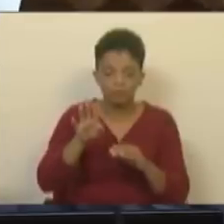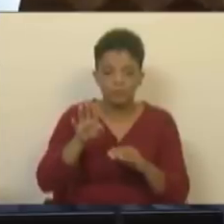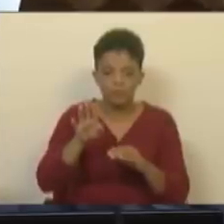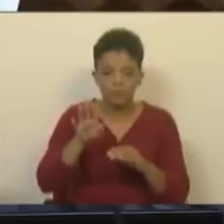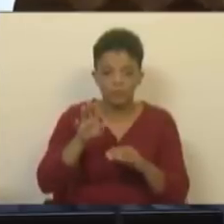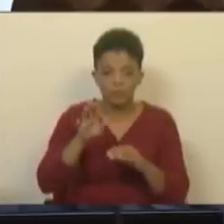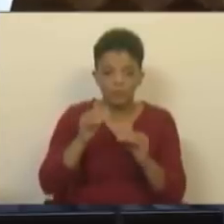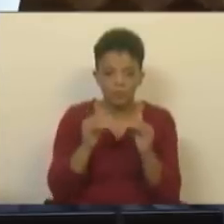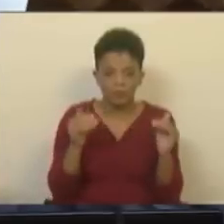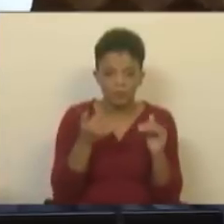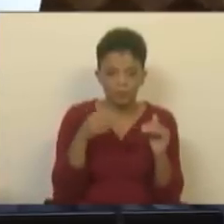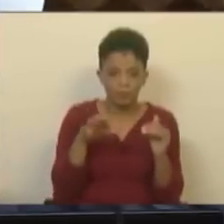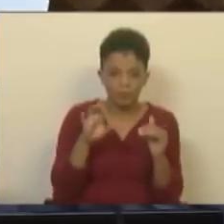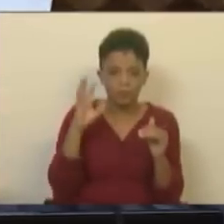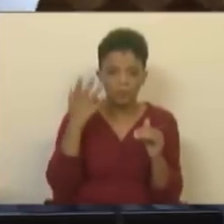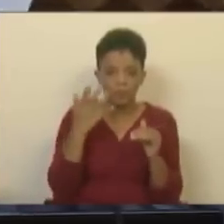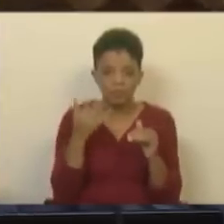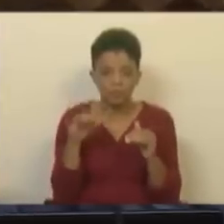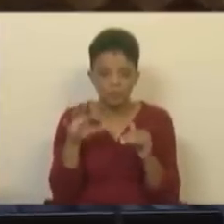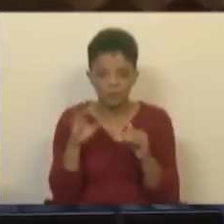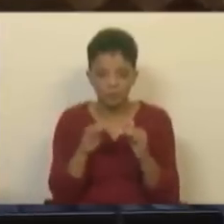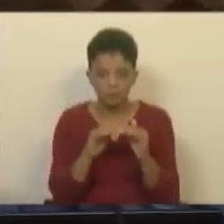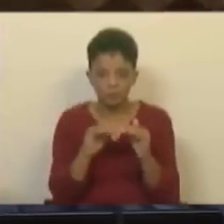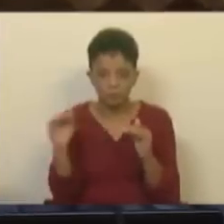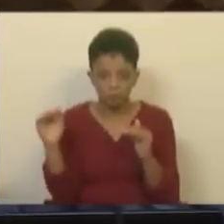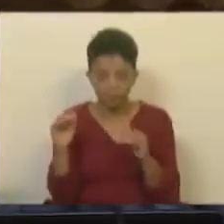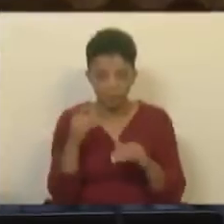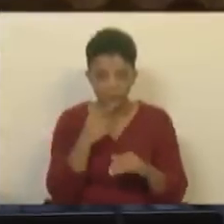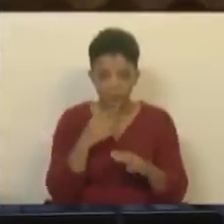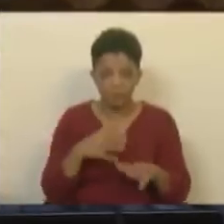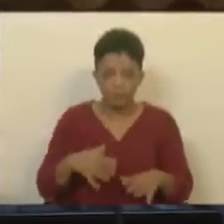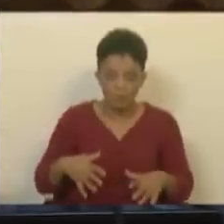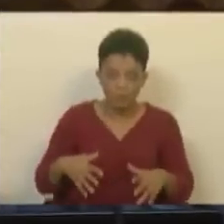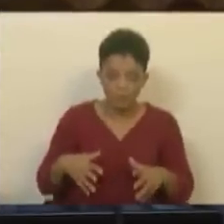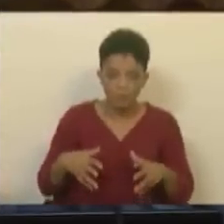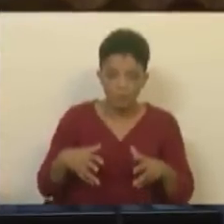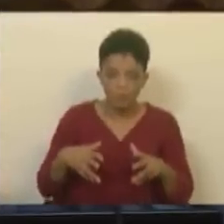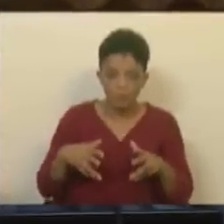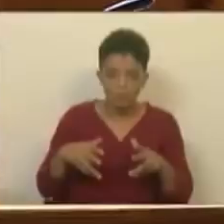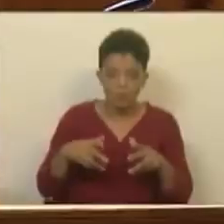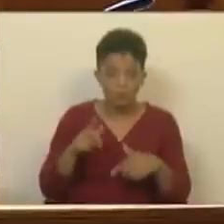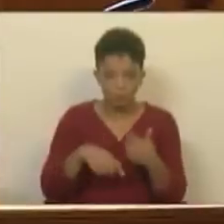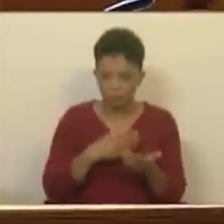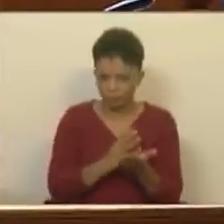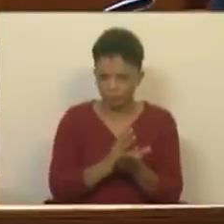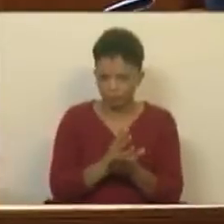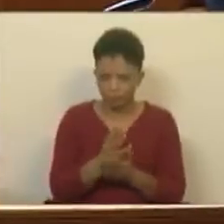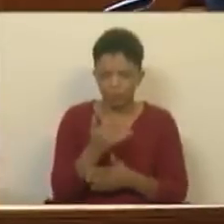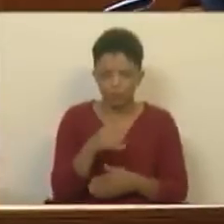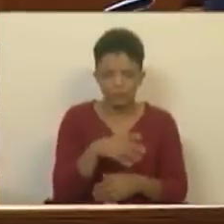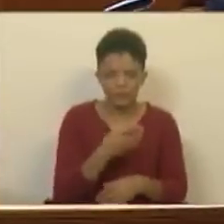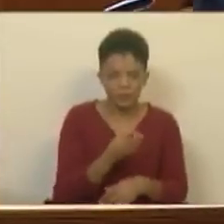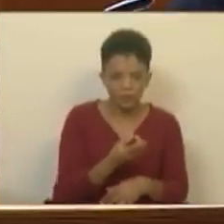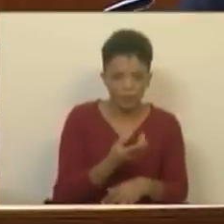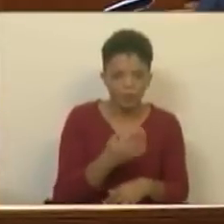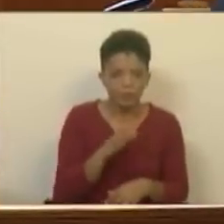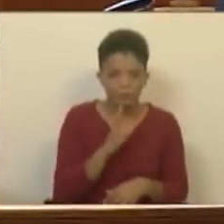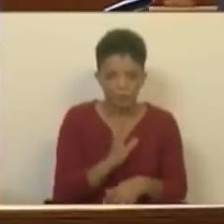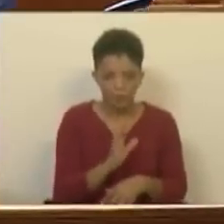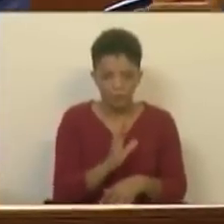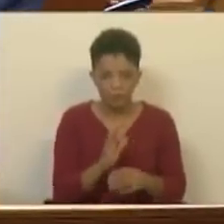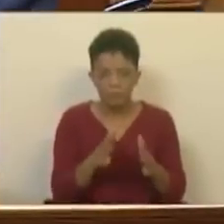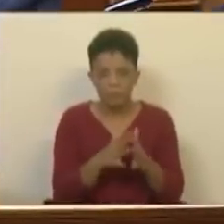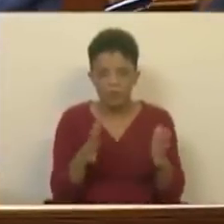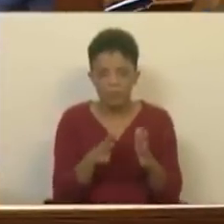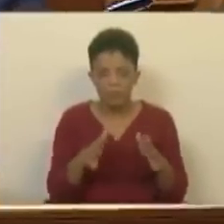o nível 2008 em 2018 e portanto o seu crescimento e depois continuou em 2019 mas o o